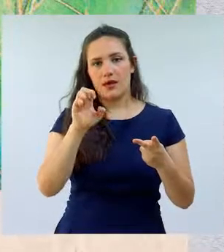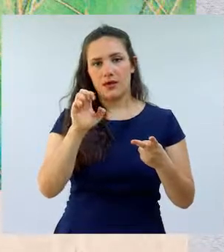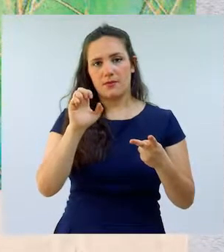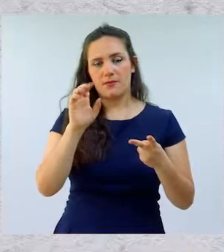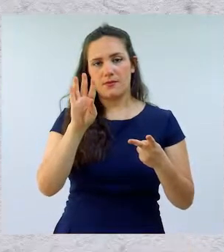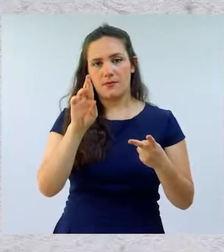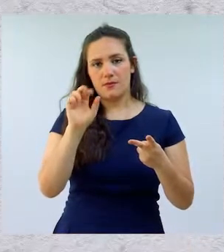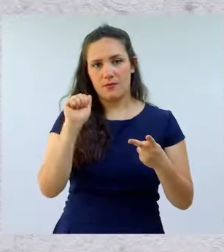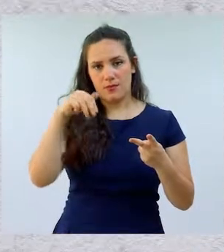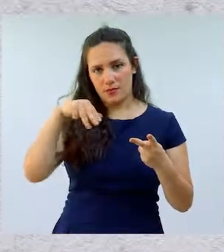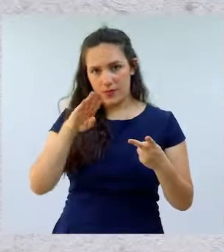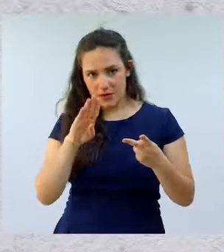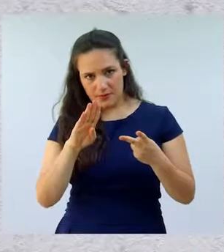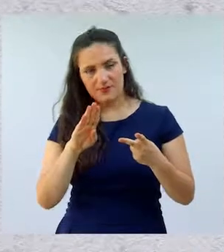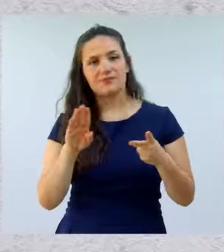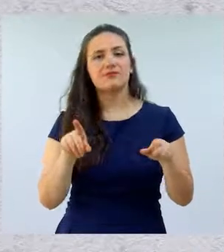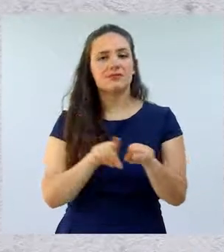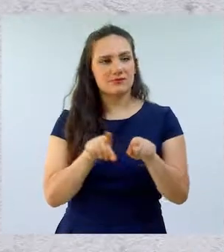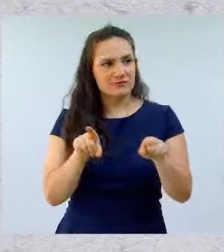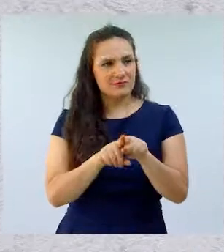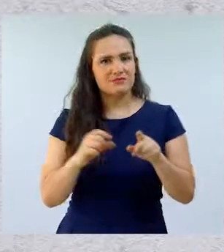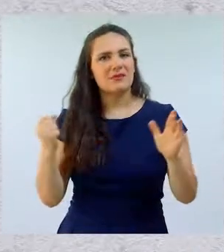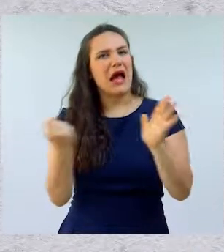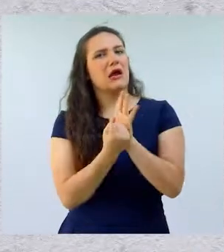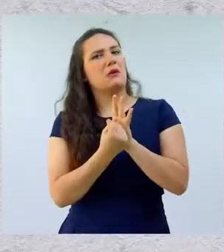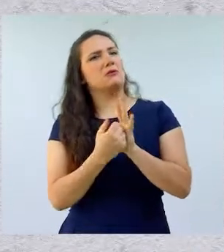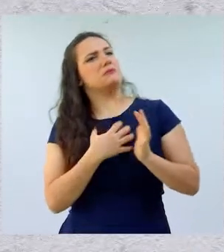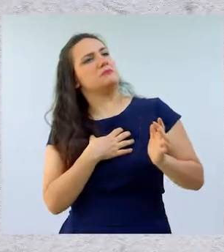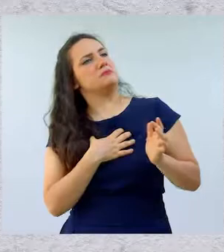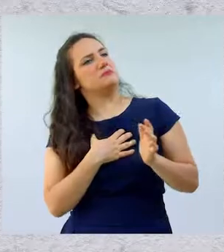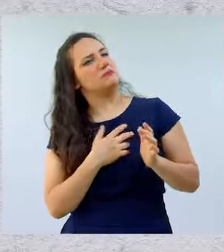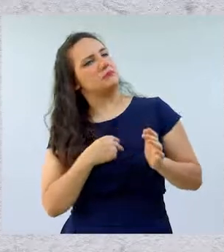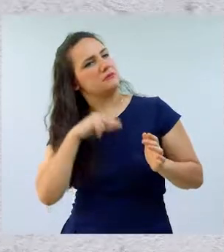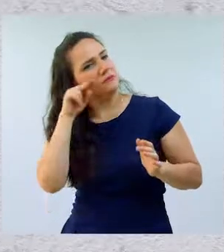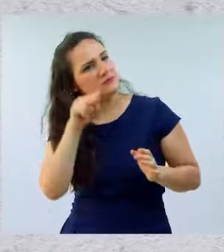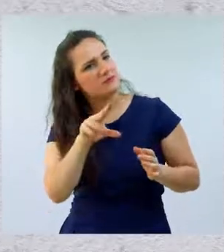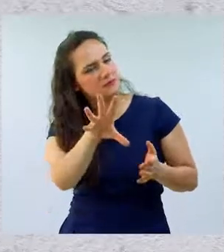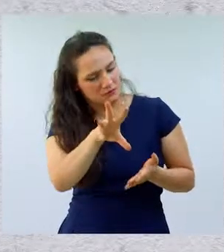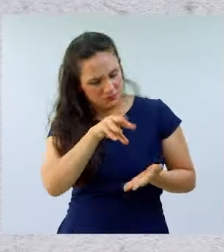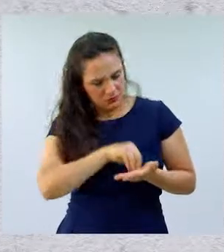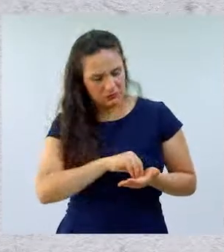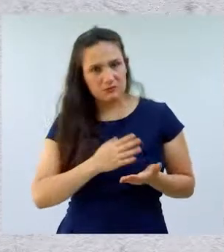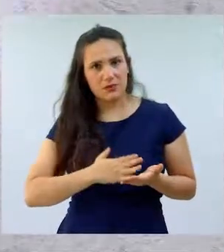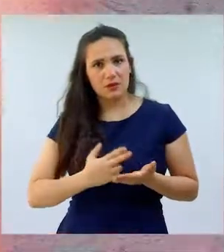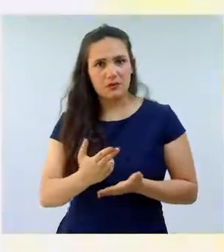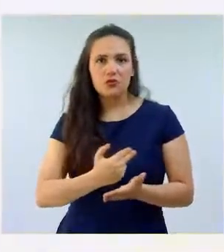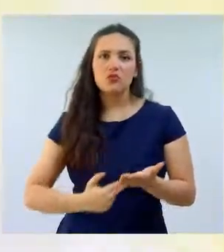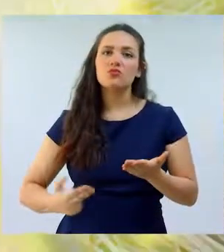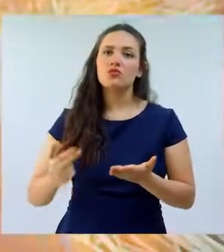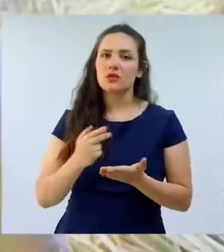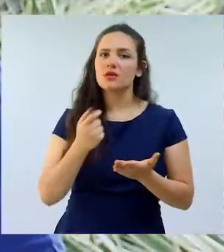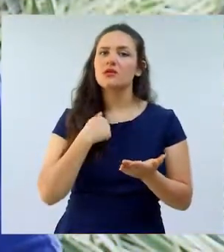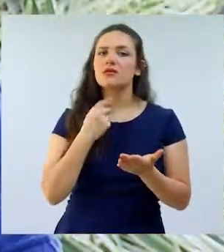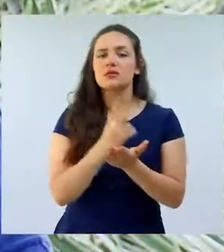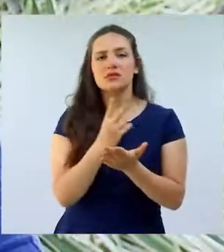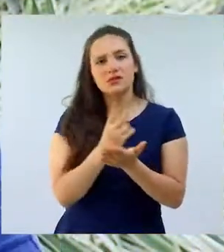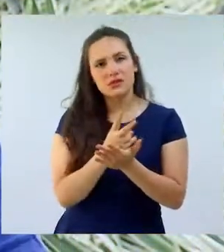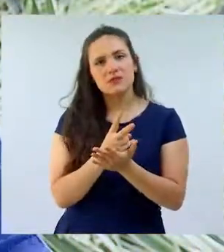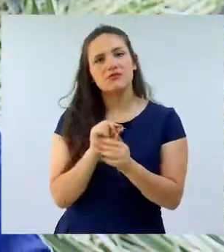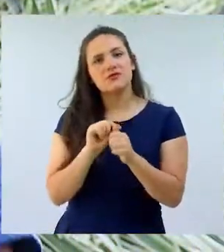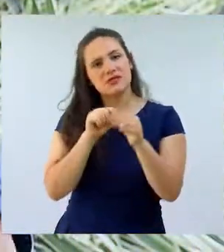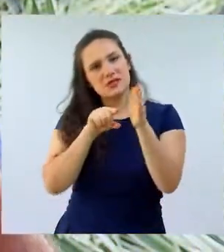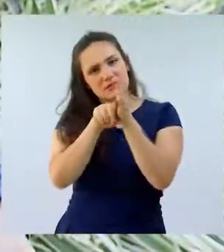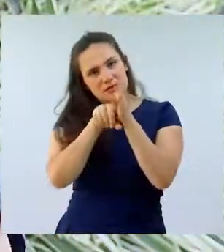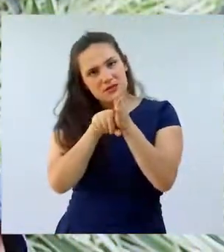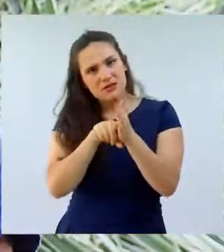Rembrandt, e principalmente o Van Gogh, que marcou muito a pintura dele, assim, na minha pintura também, sabe? Inclusive eu fui fazer bastante